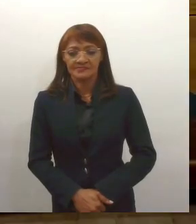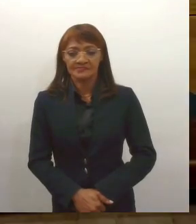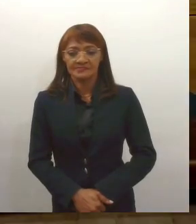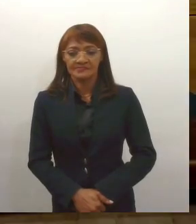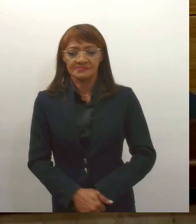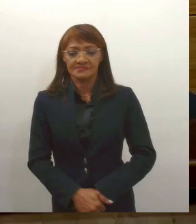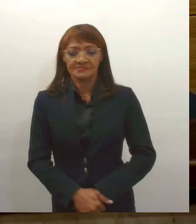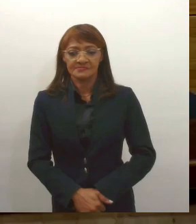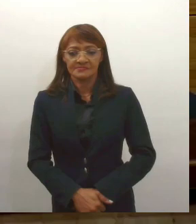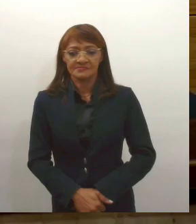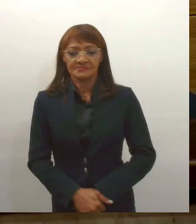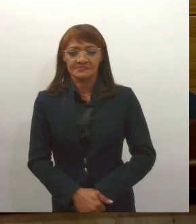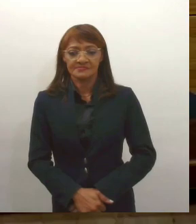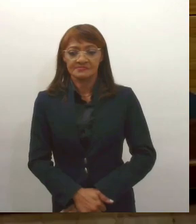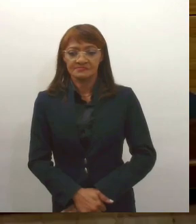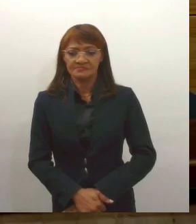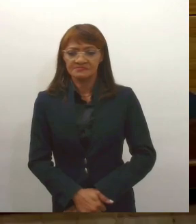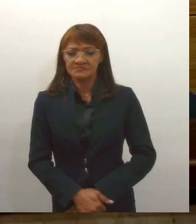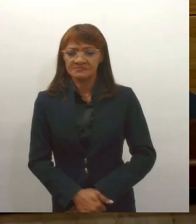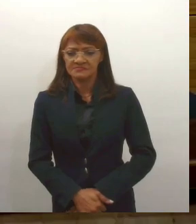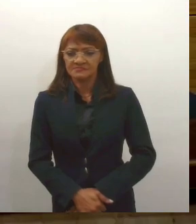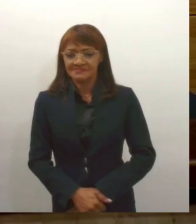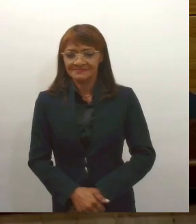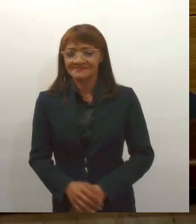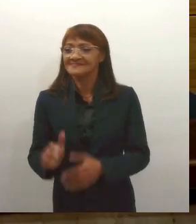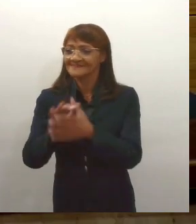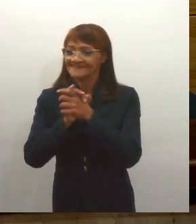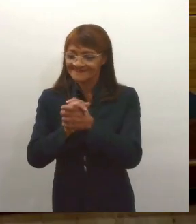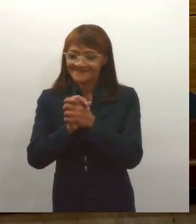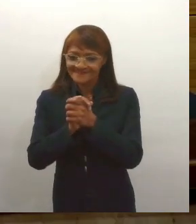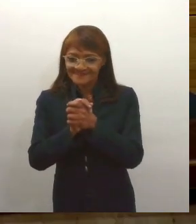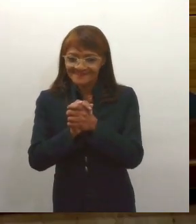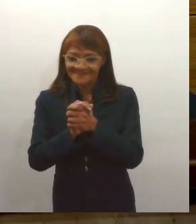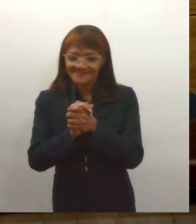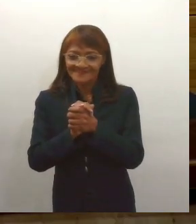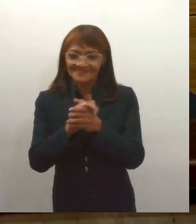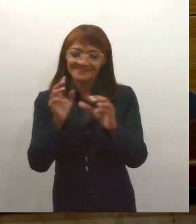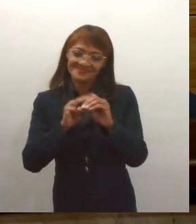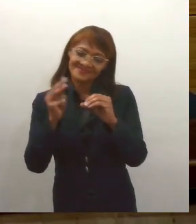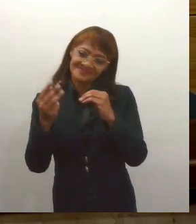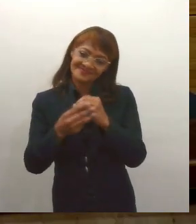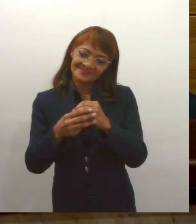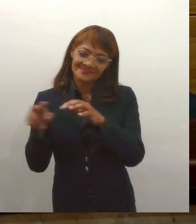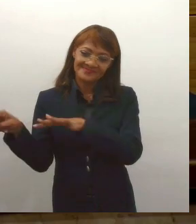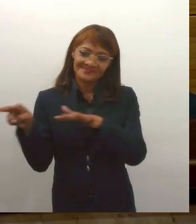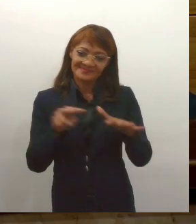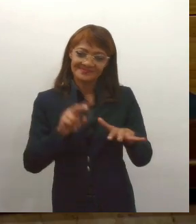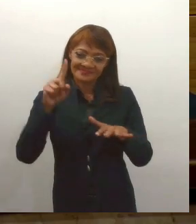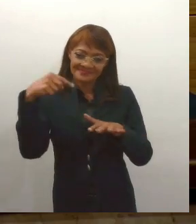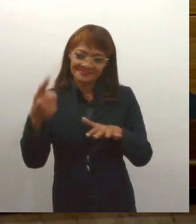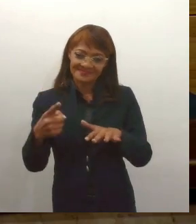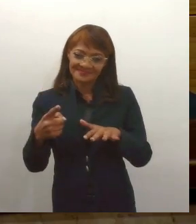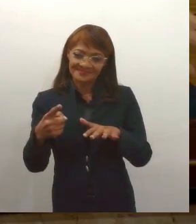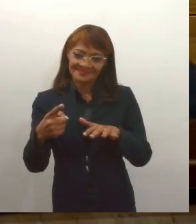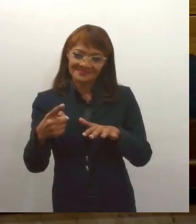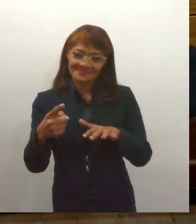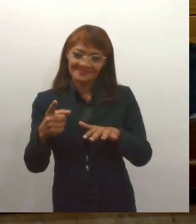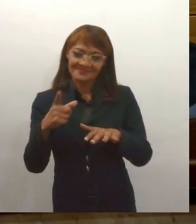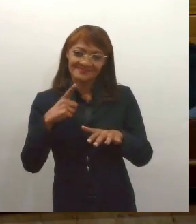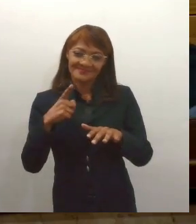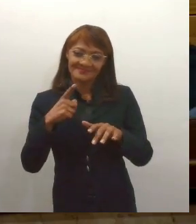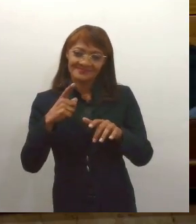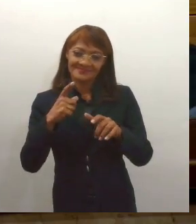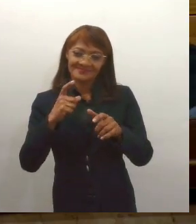parabéns a TV al e ao longo da semana e da próxima semana faremos algumas algumas alguns eventos para que